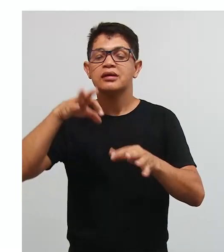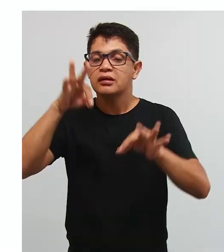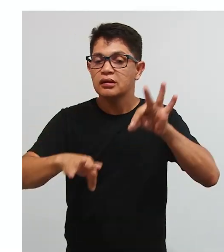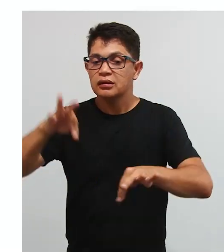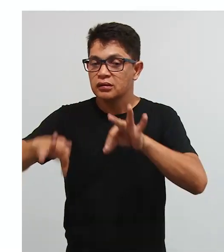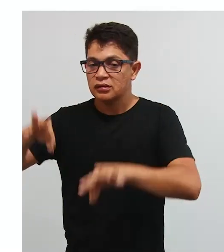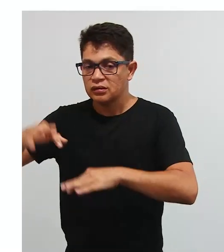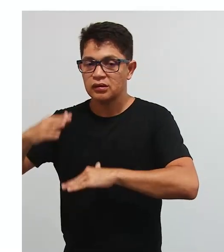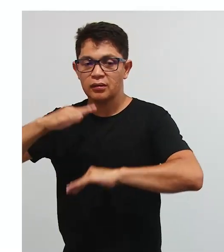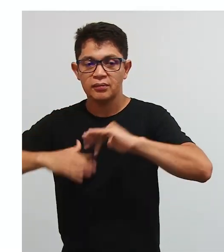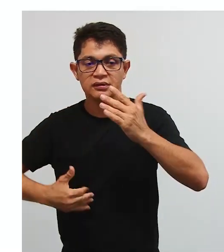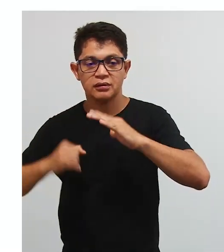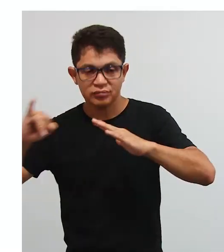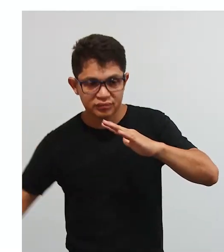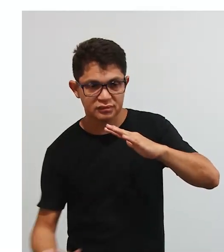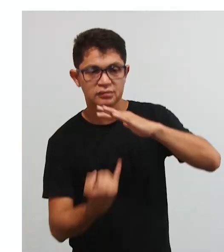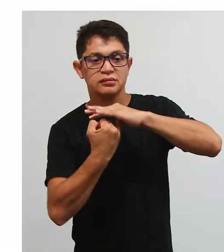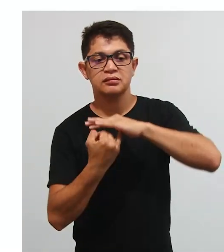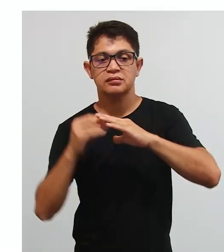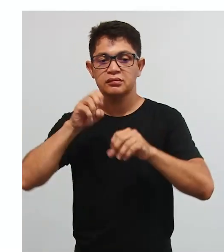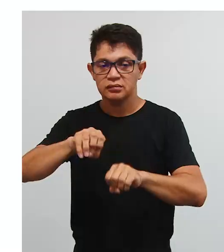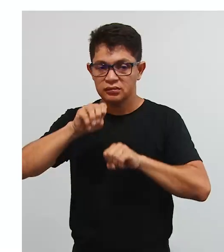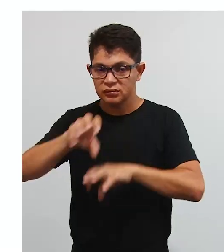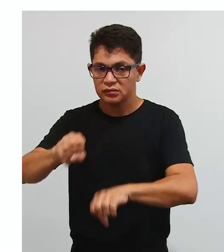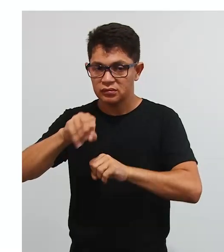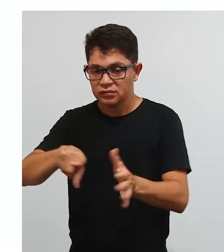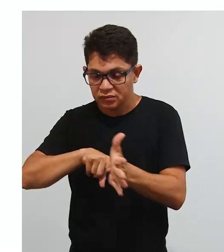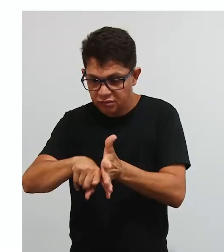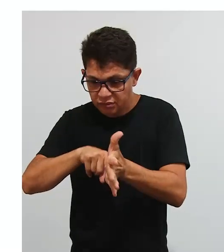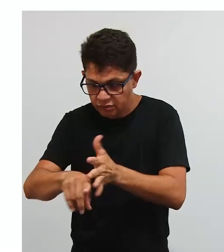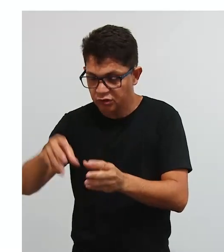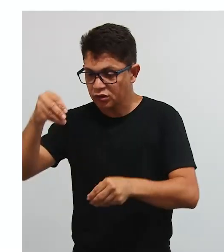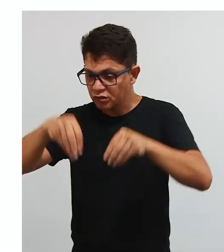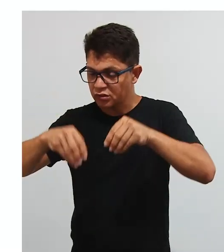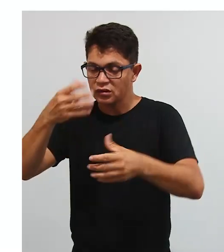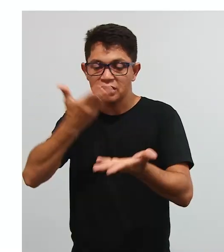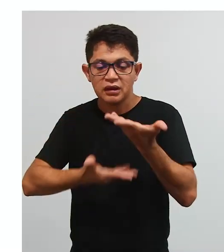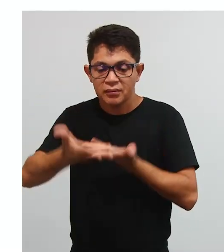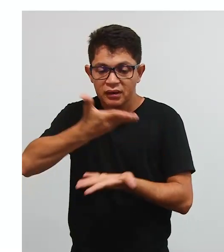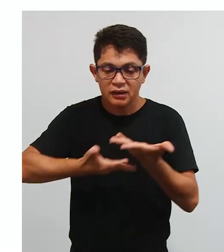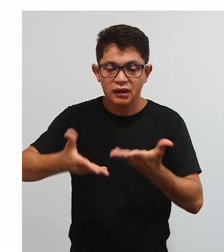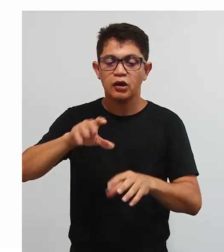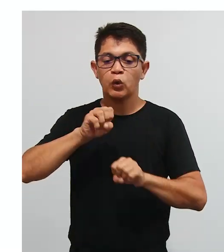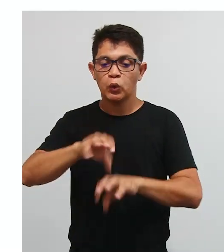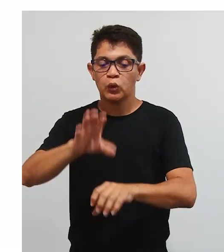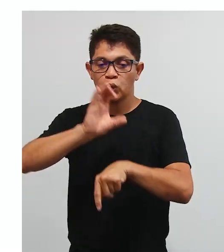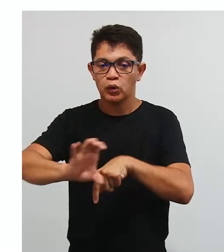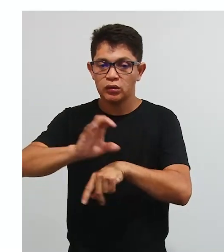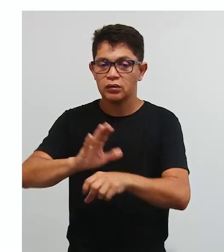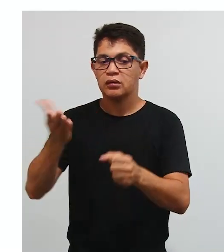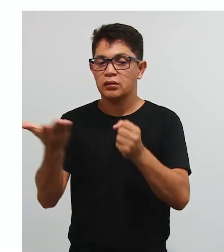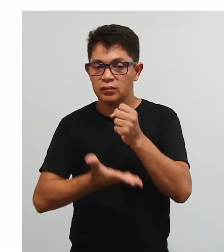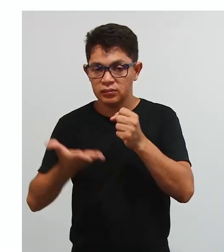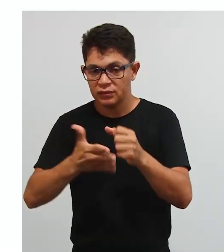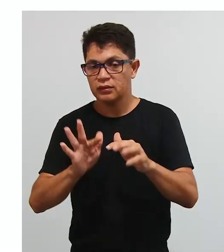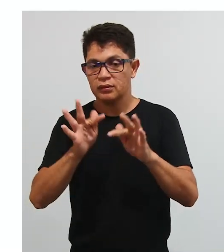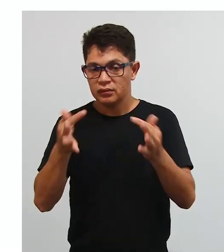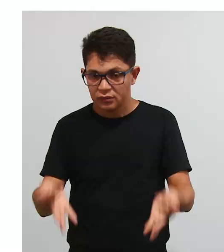professores, ela contempla duas principais carreiras: os professores da educação